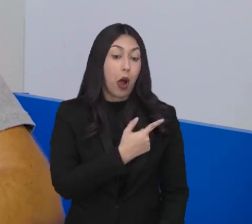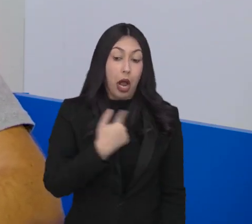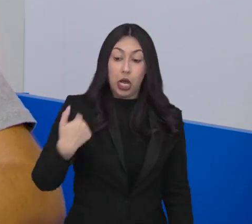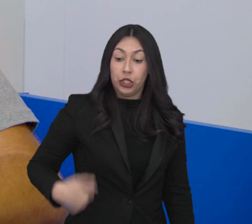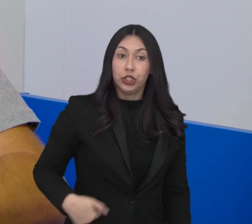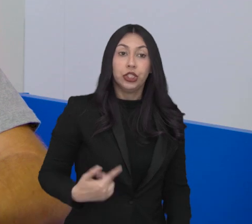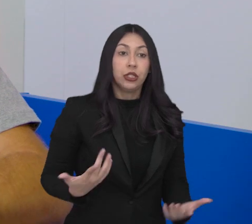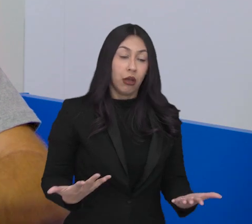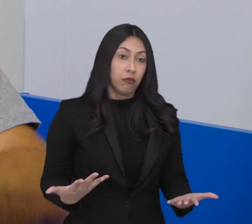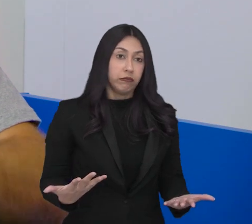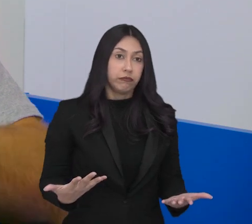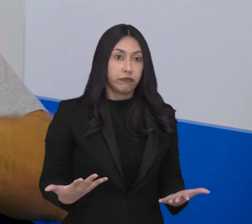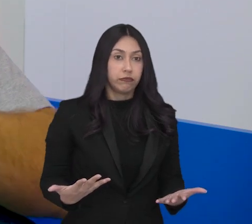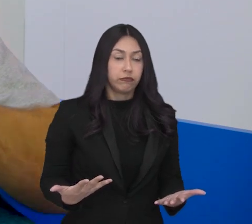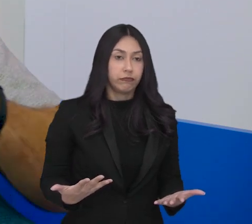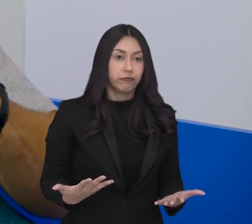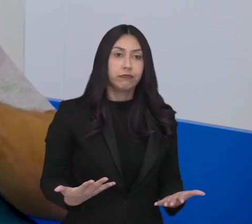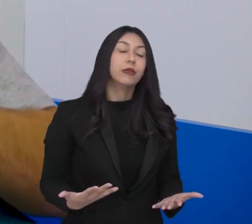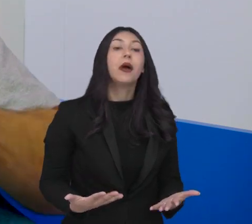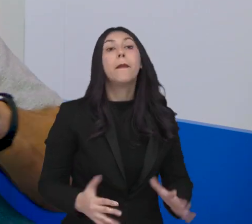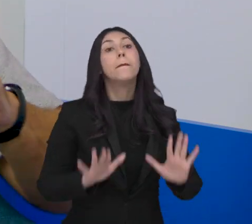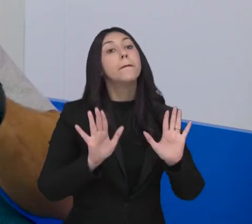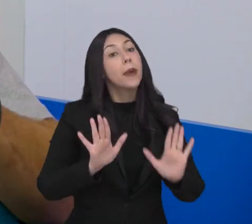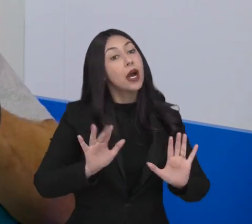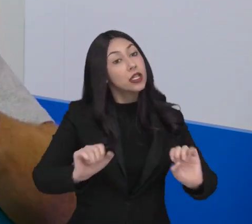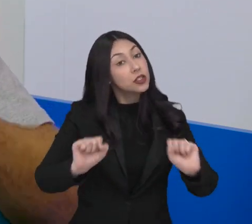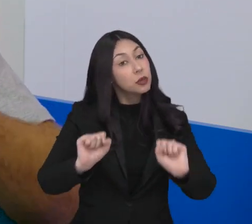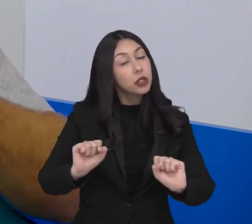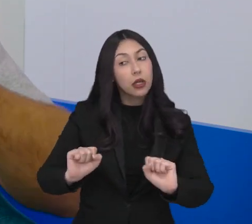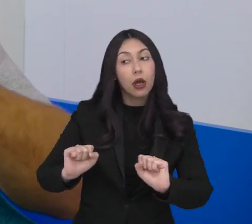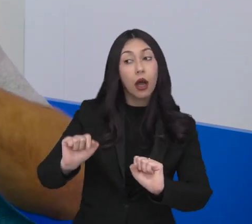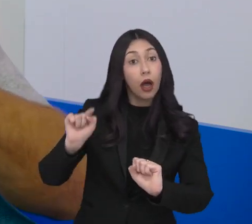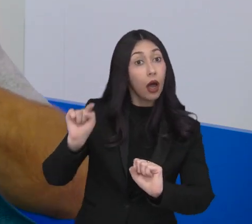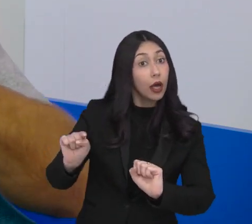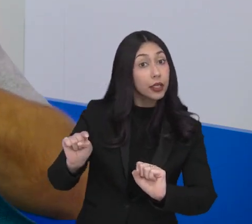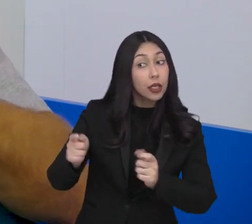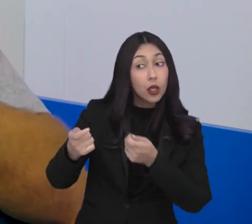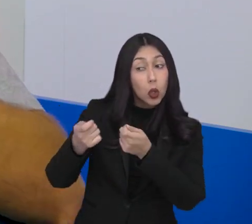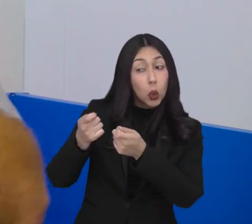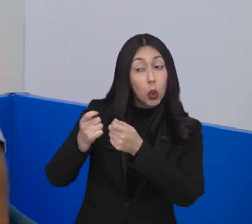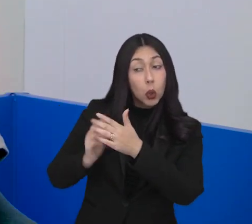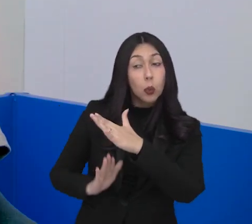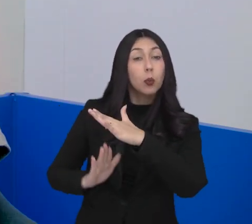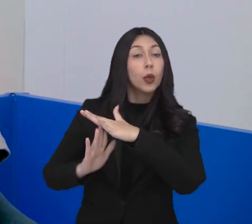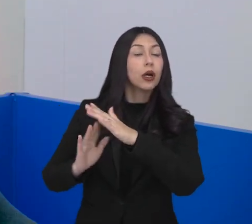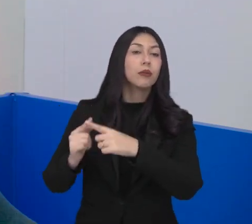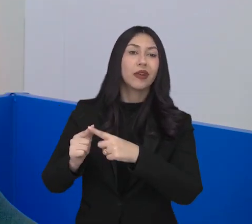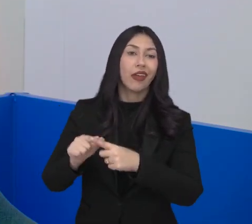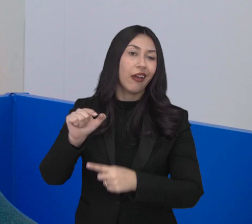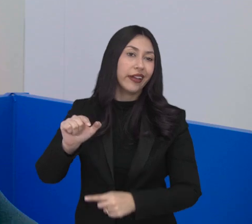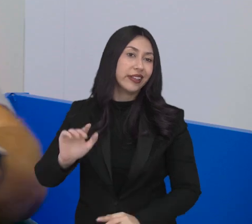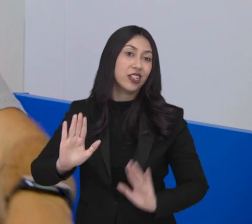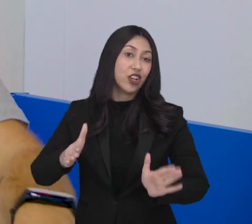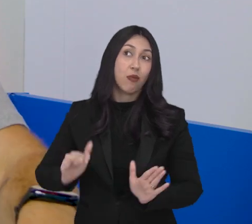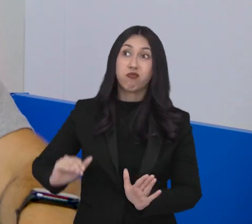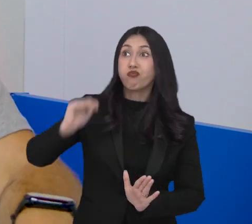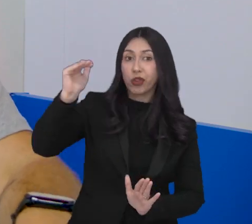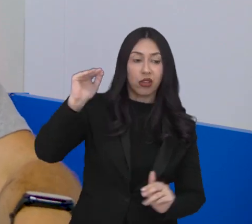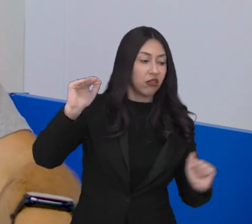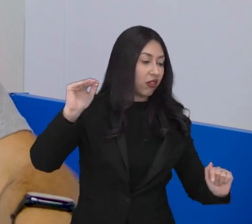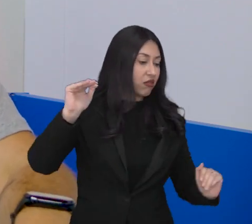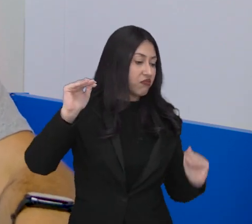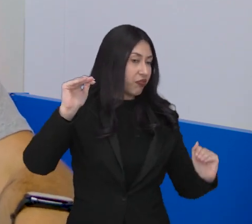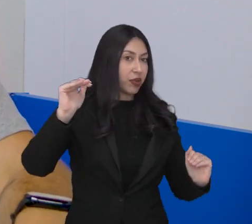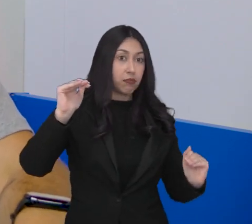carvão, a gente tem um debate de que isso poderia sedimentar um pouco ou não proporcionar um trampolim para o crescimento